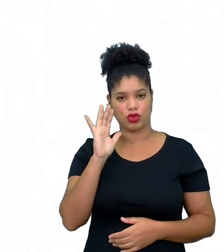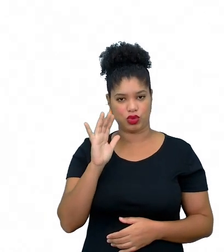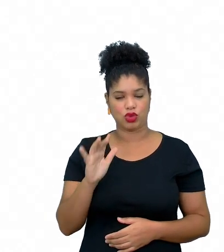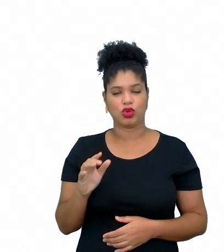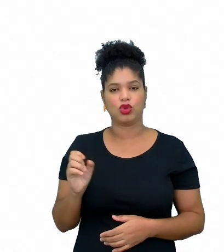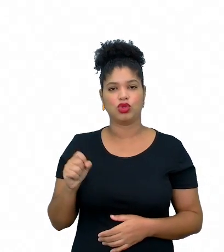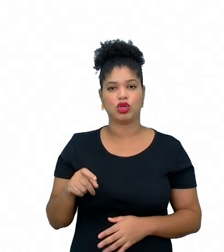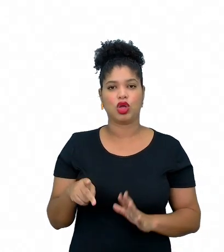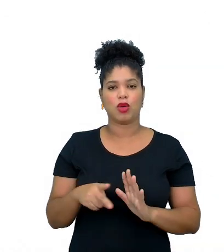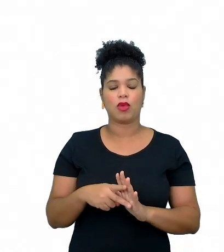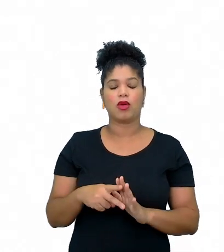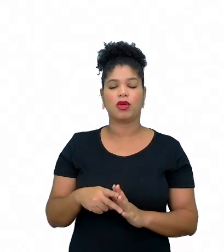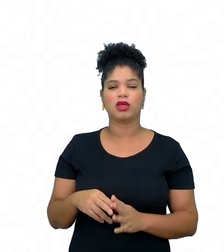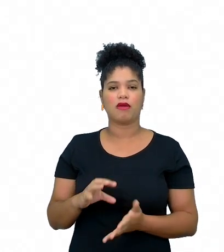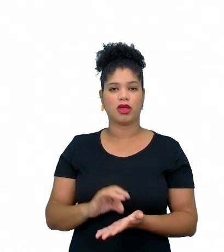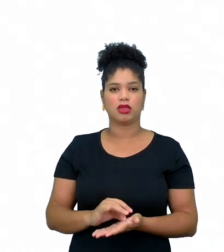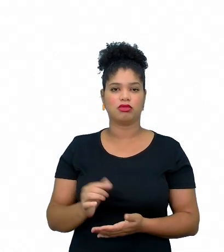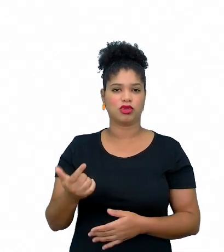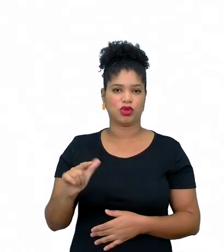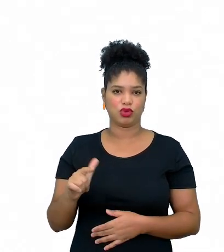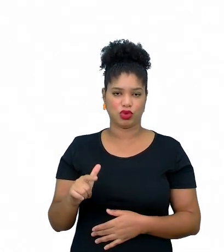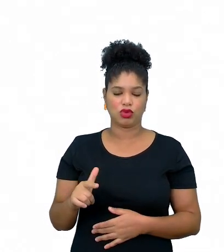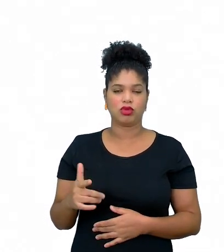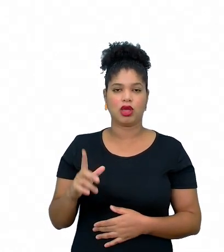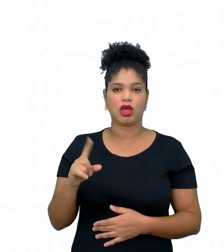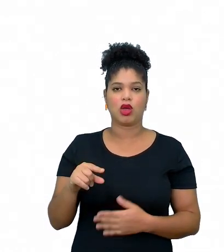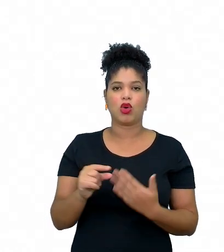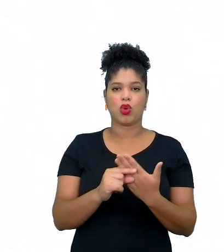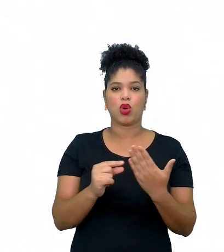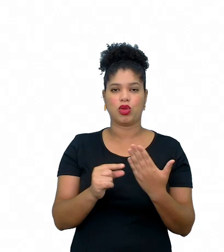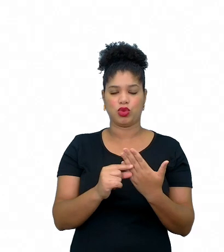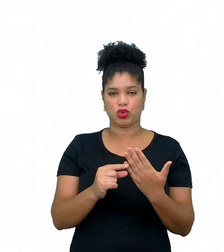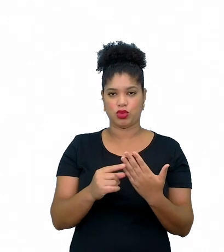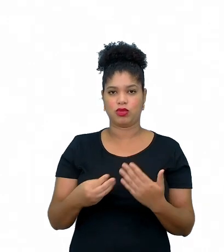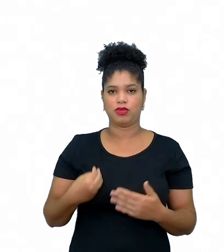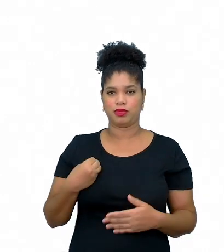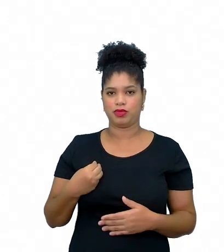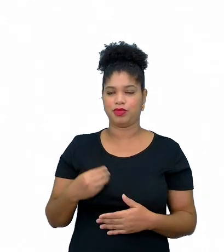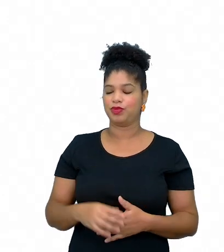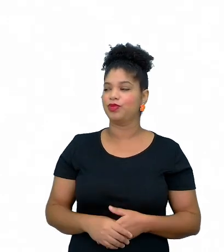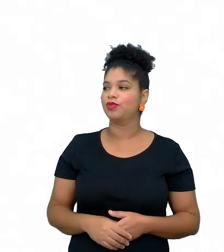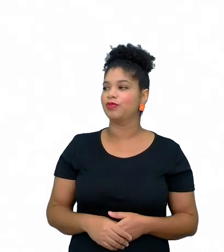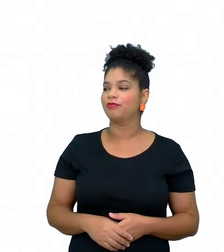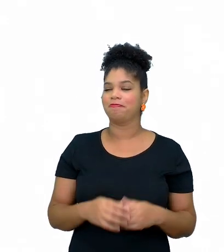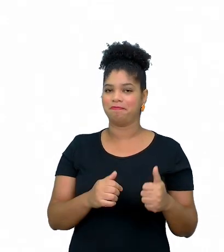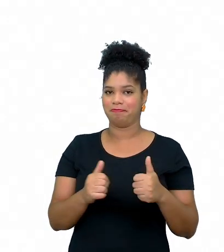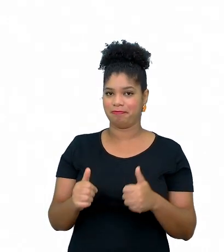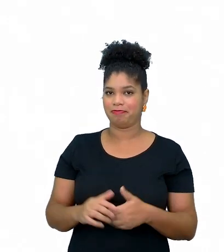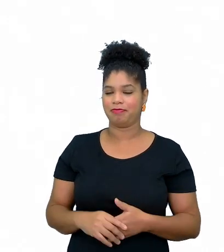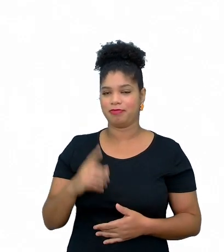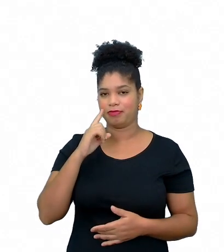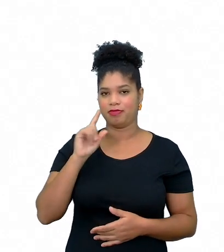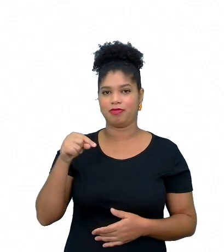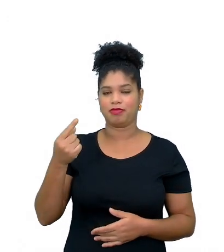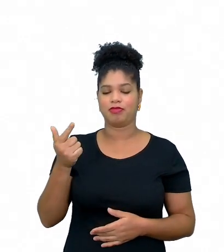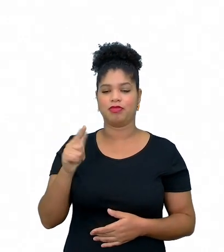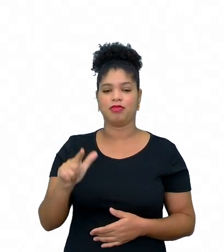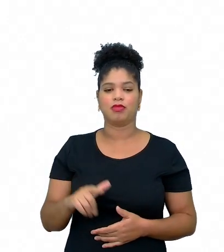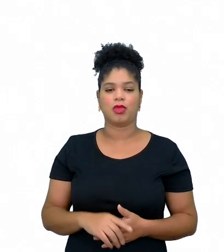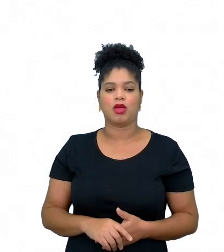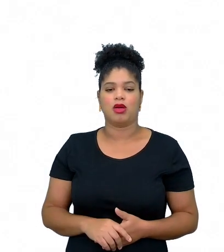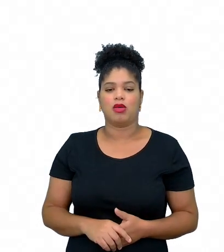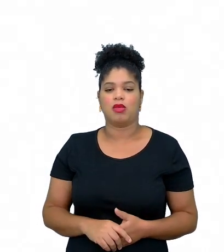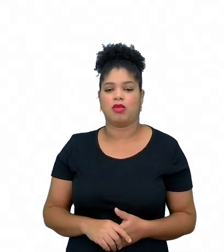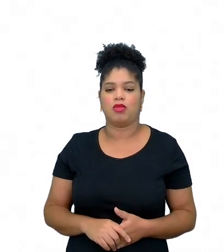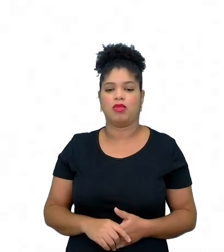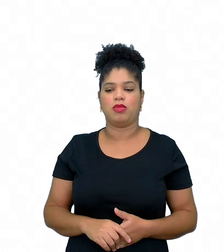o mundo da pós-verdade, no autor que está ali, no Claude Varda. Muito bem, seguindo em frente, seguindo aqui